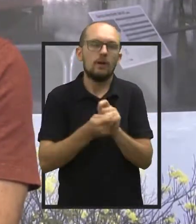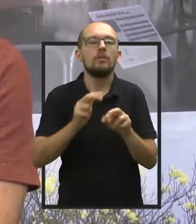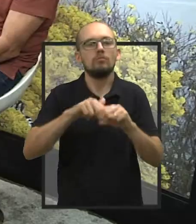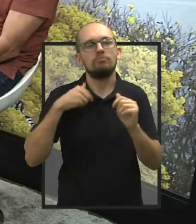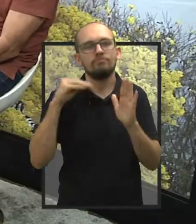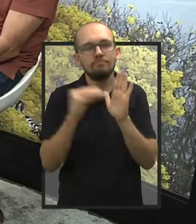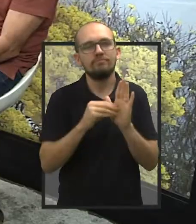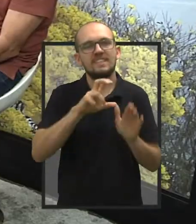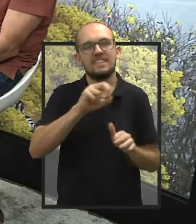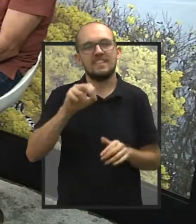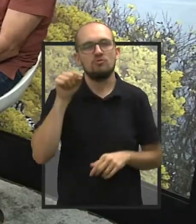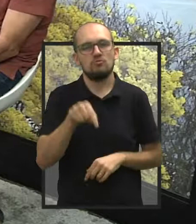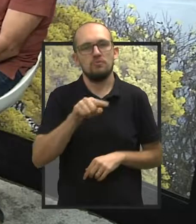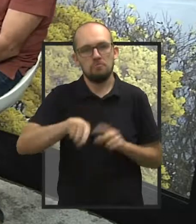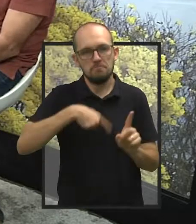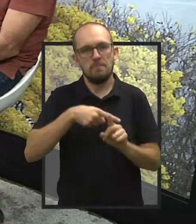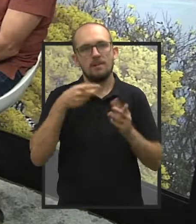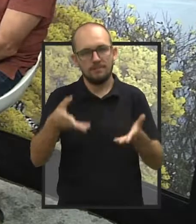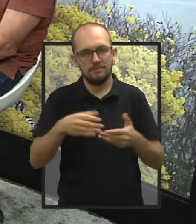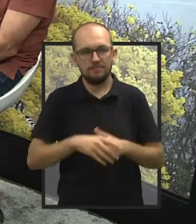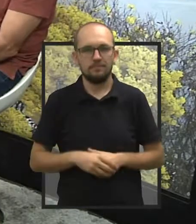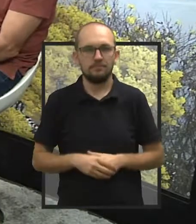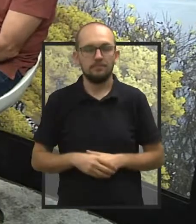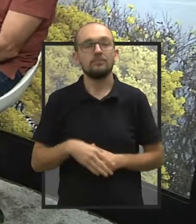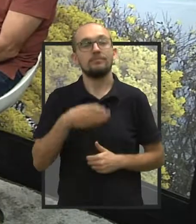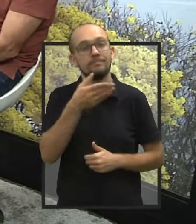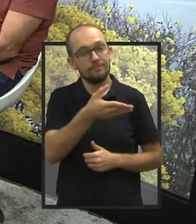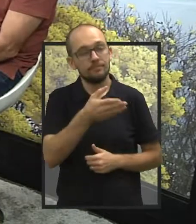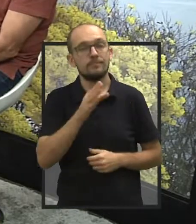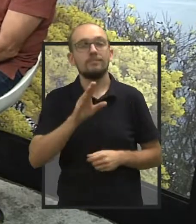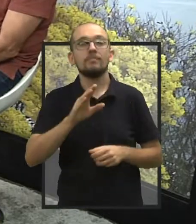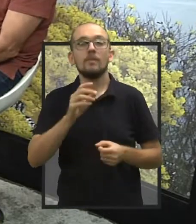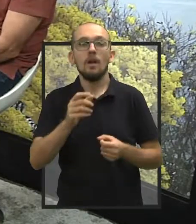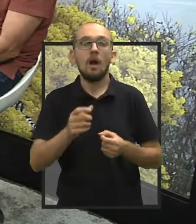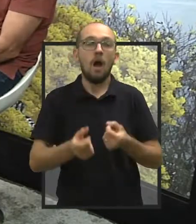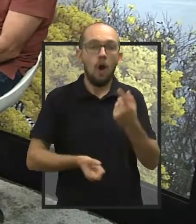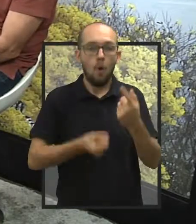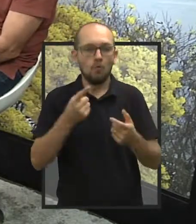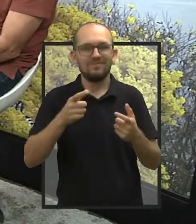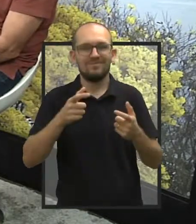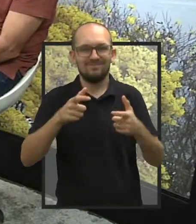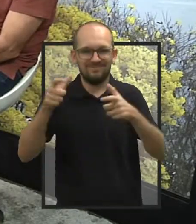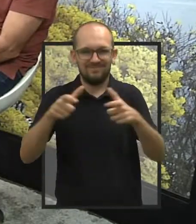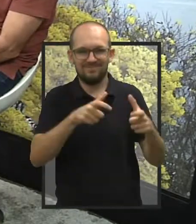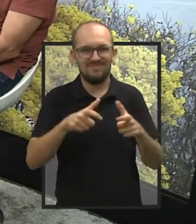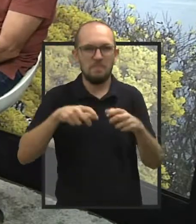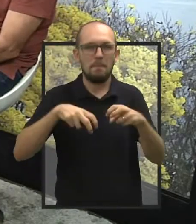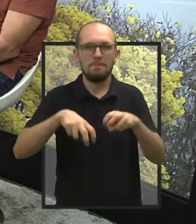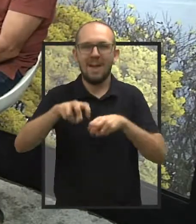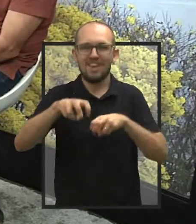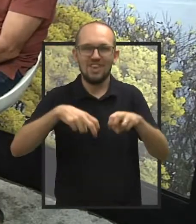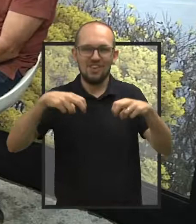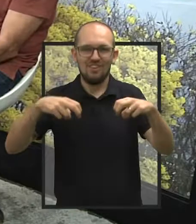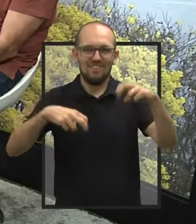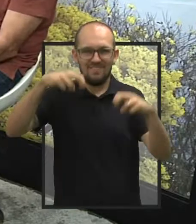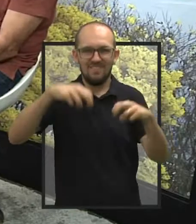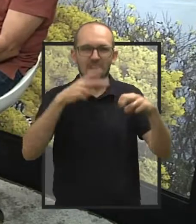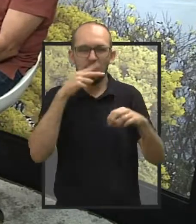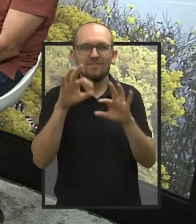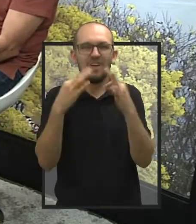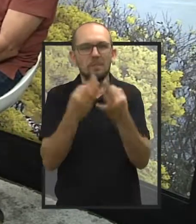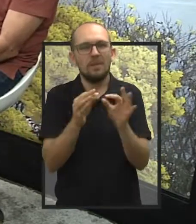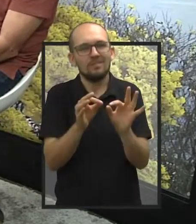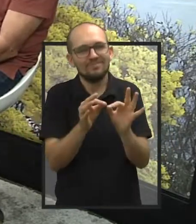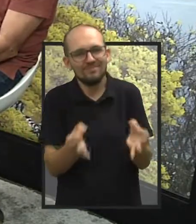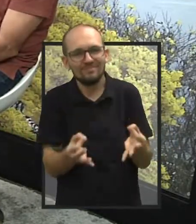reais. E muitas vezes esses parquinhos, eles são a única forma de diversão e de lazer para as famílias mais carentes,